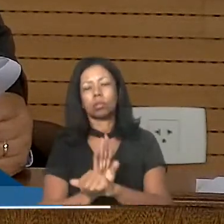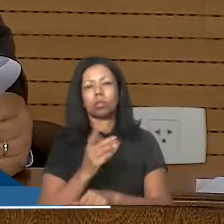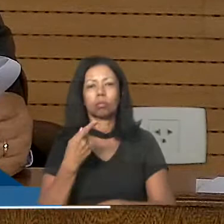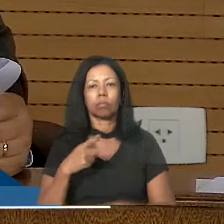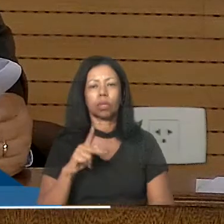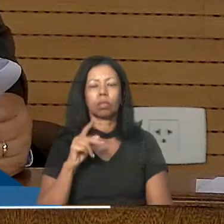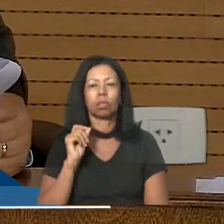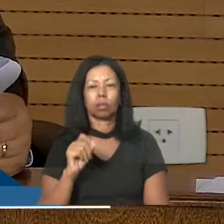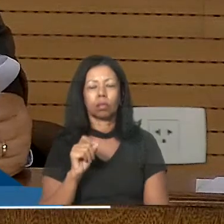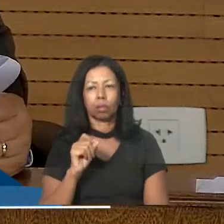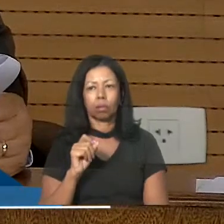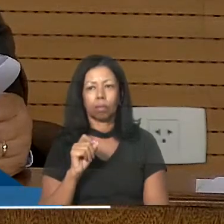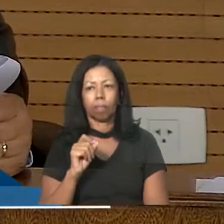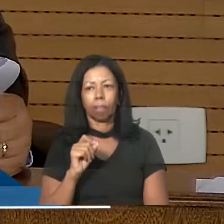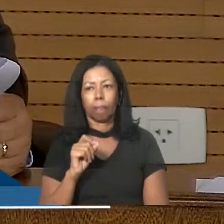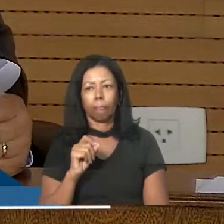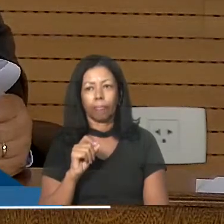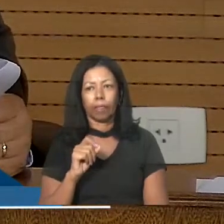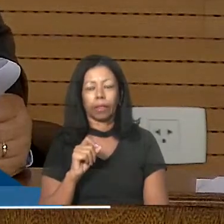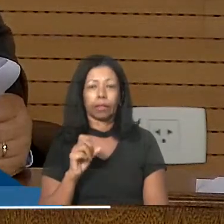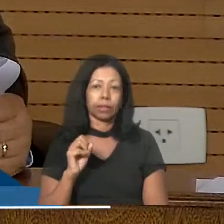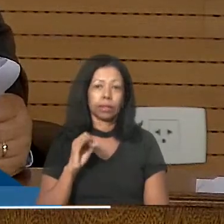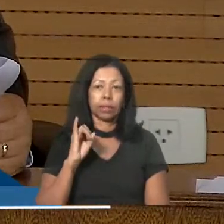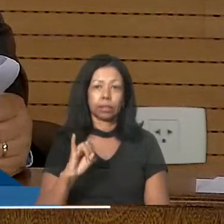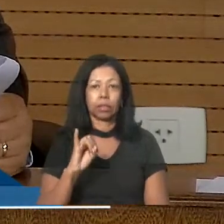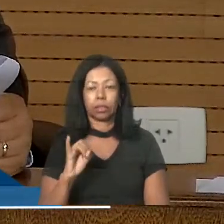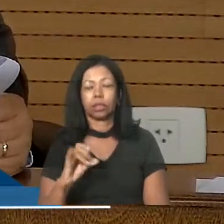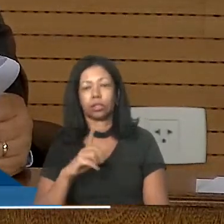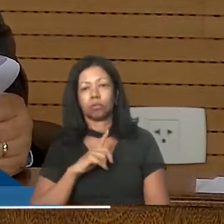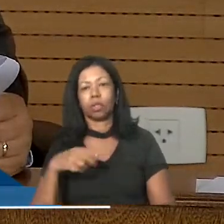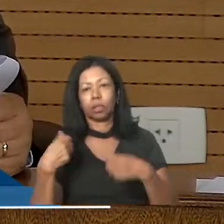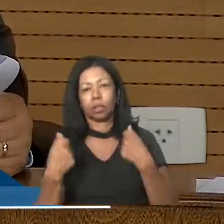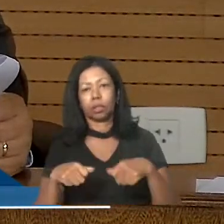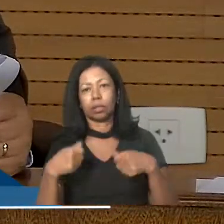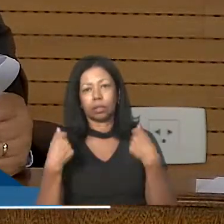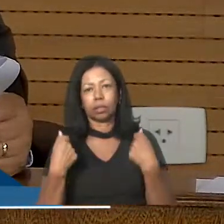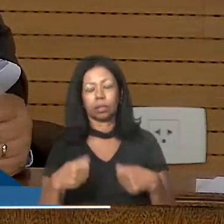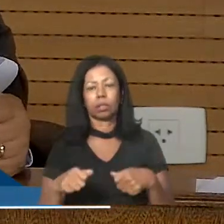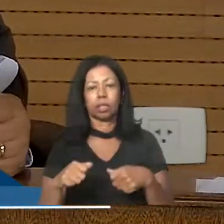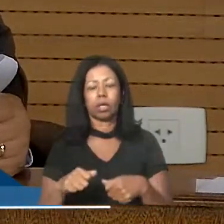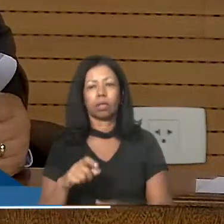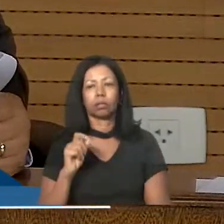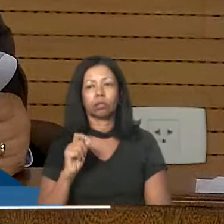o provimento de necessidades oriundas de